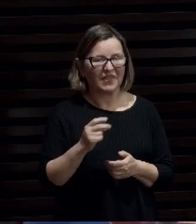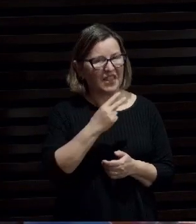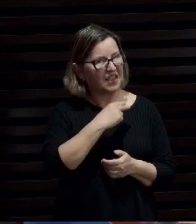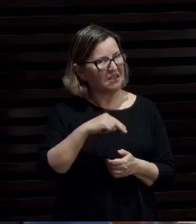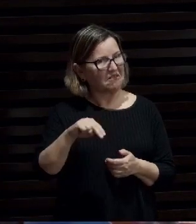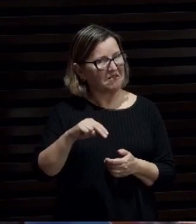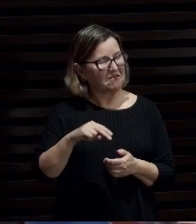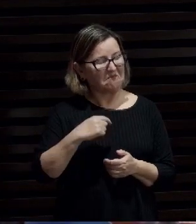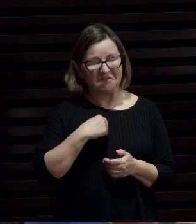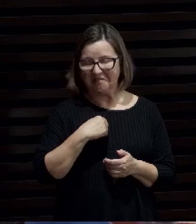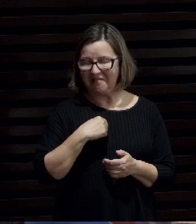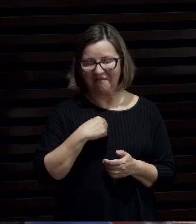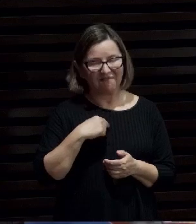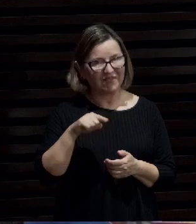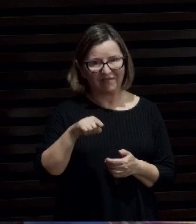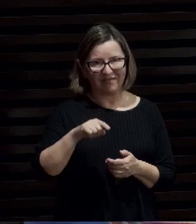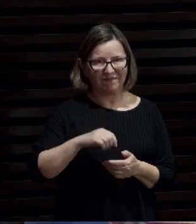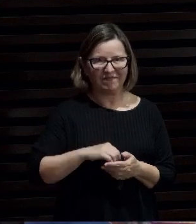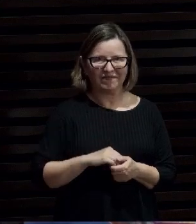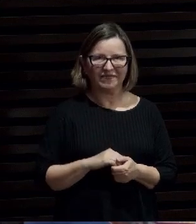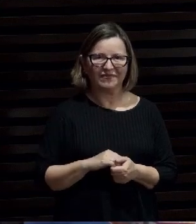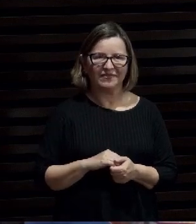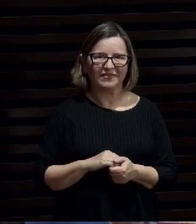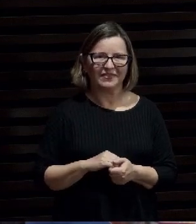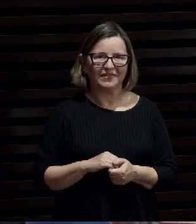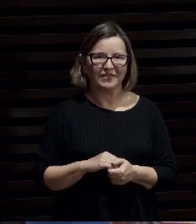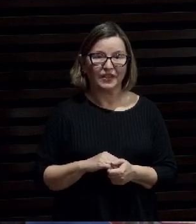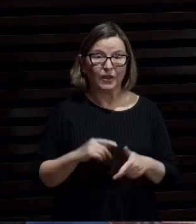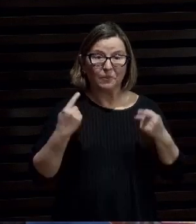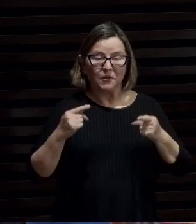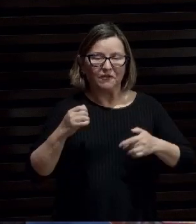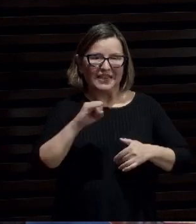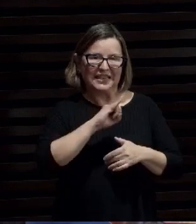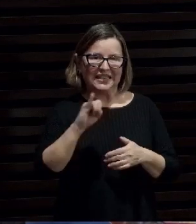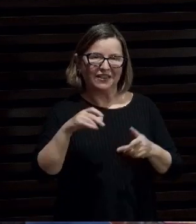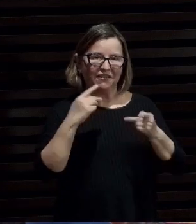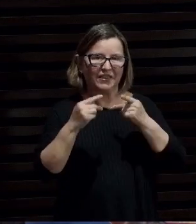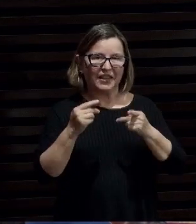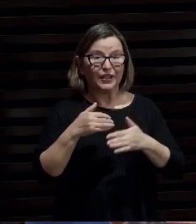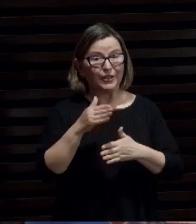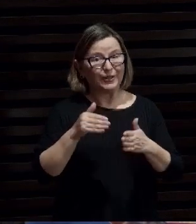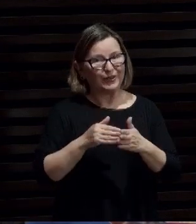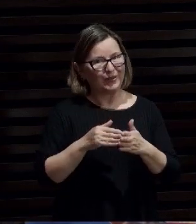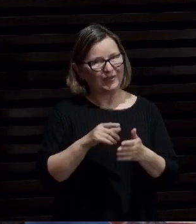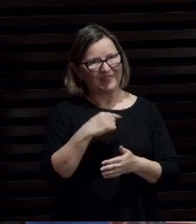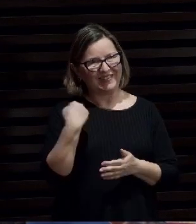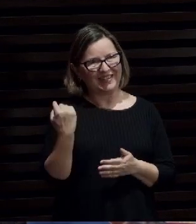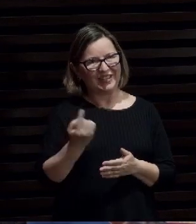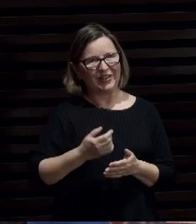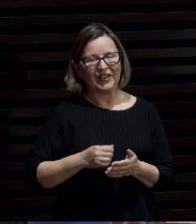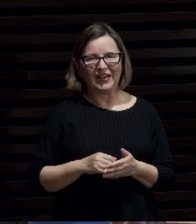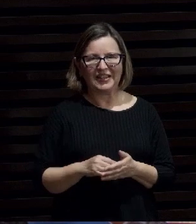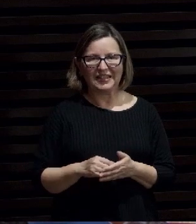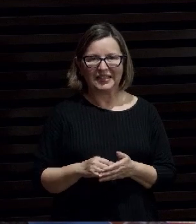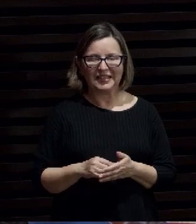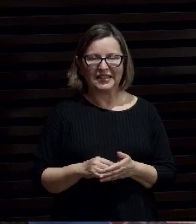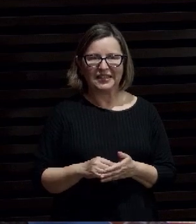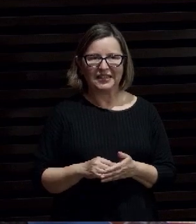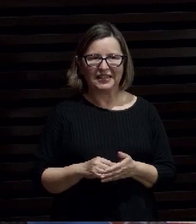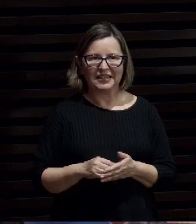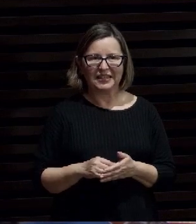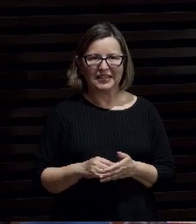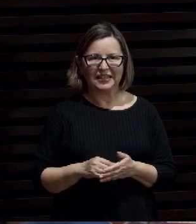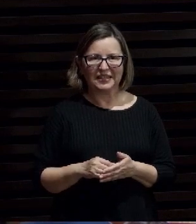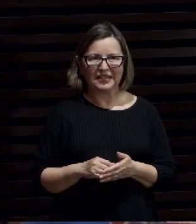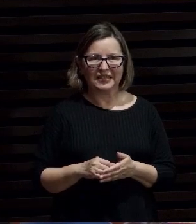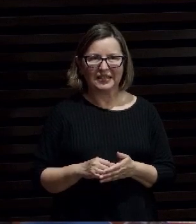eu, nem você. O profeta Isaías diz assim que todos nós, ele escrevendo, todos nós somos